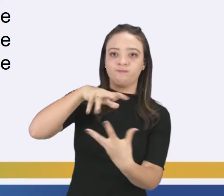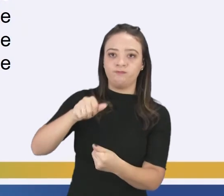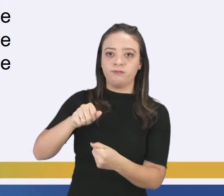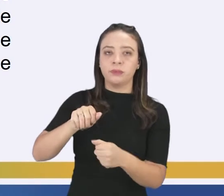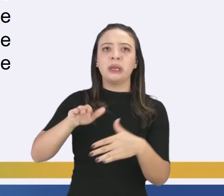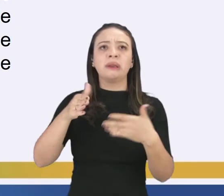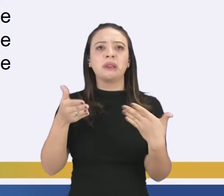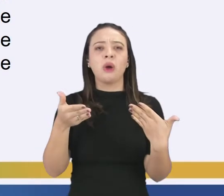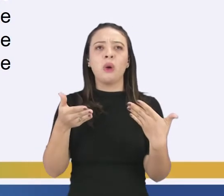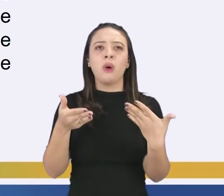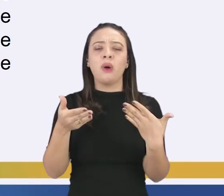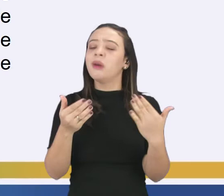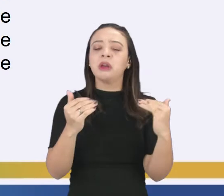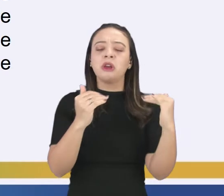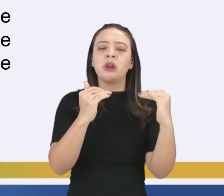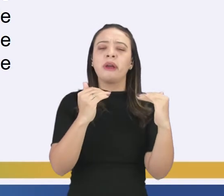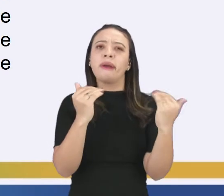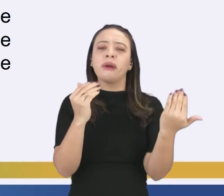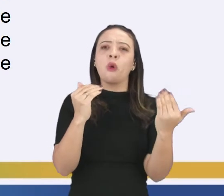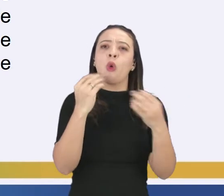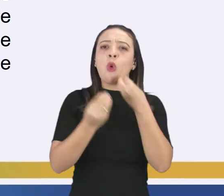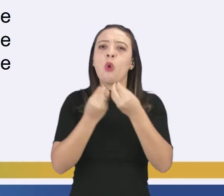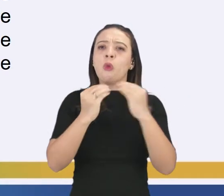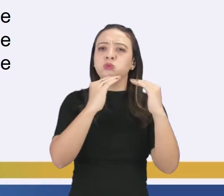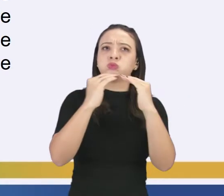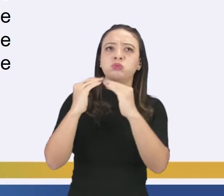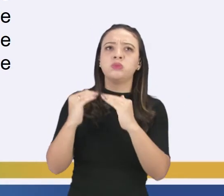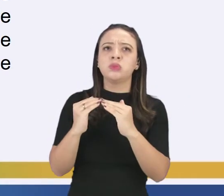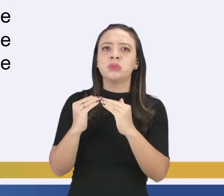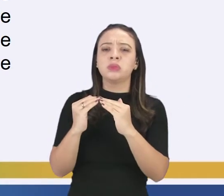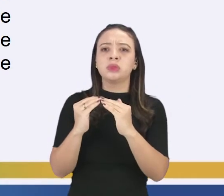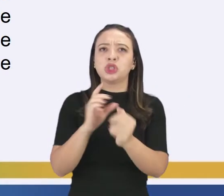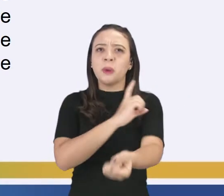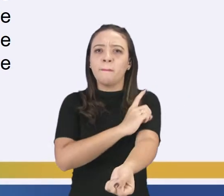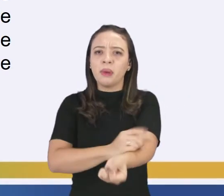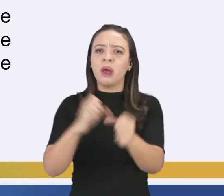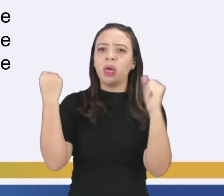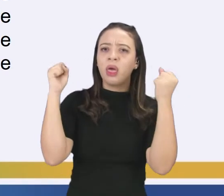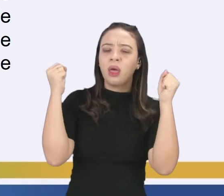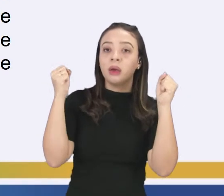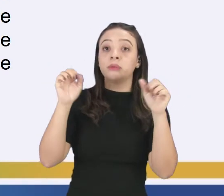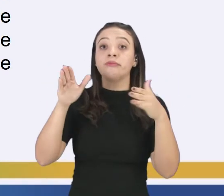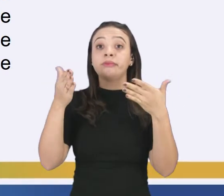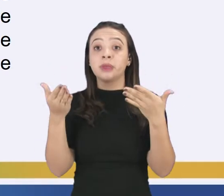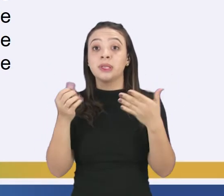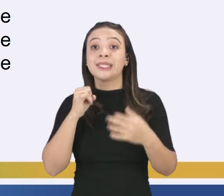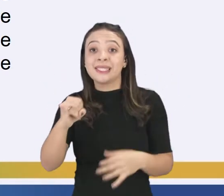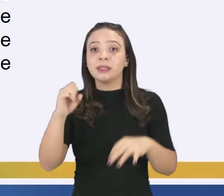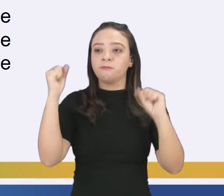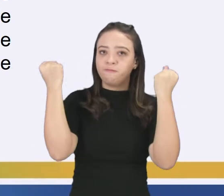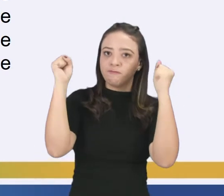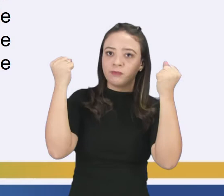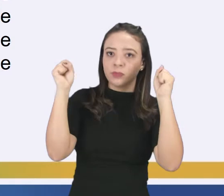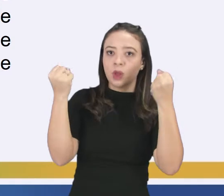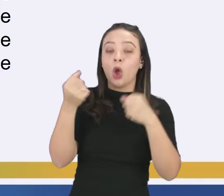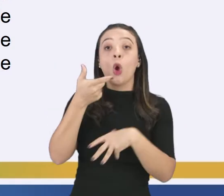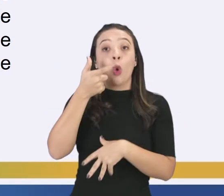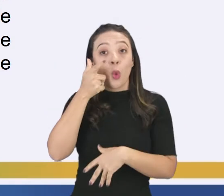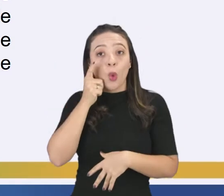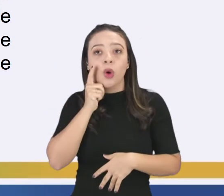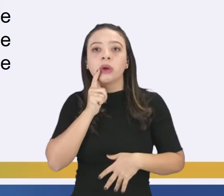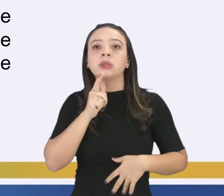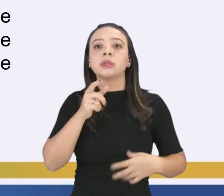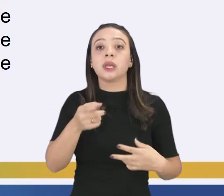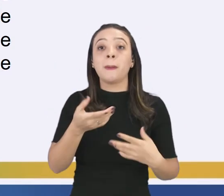Qual a relação do exercício físico? Como eu já falei, o exercício físico regular é capaz de aumentar a expressão de um receptor GLUT4